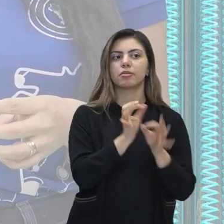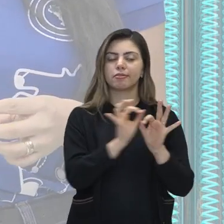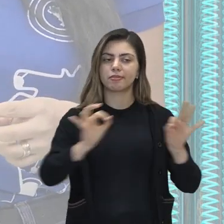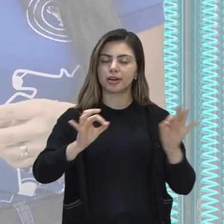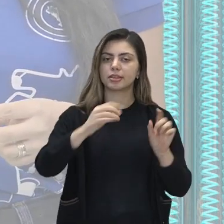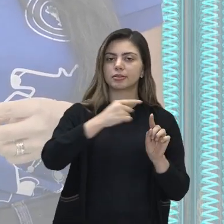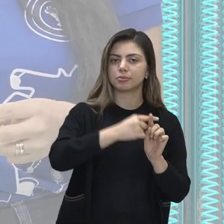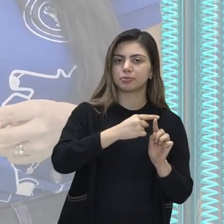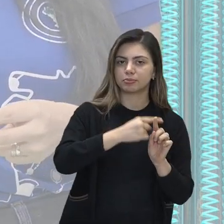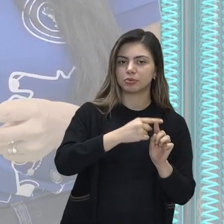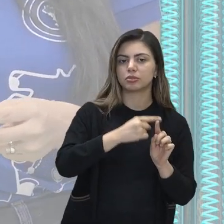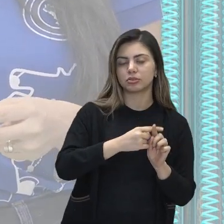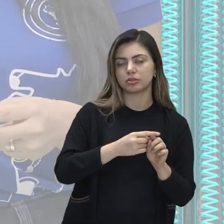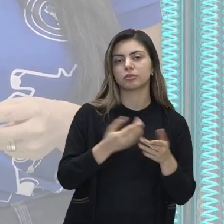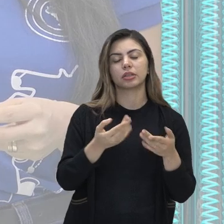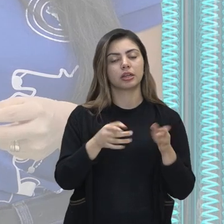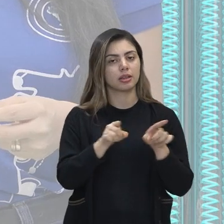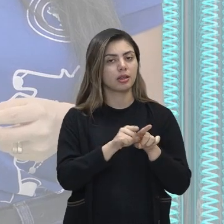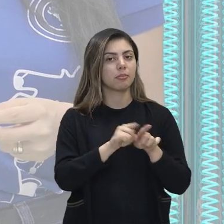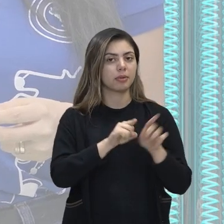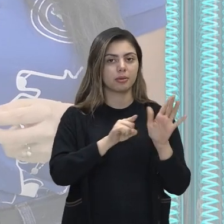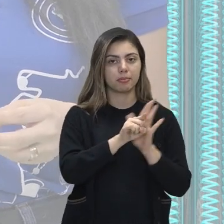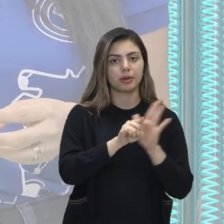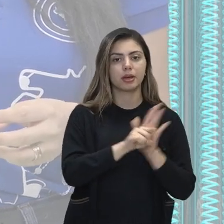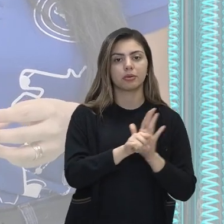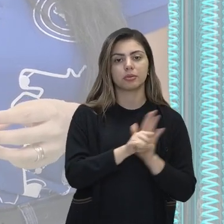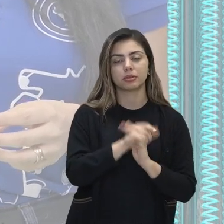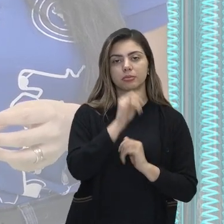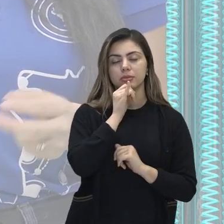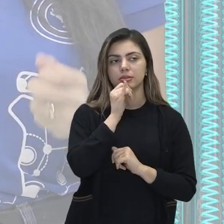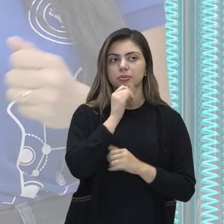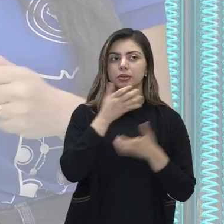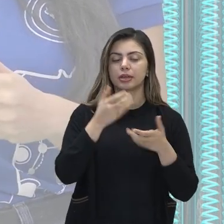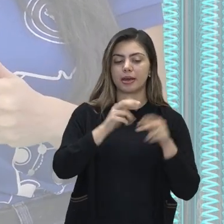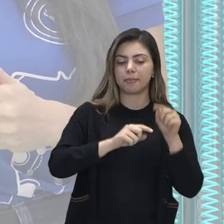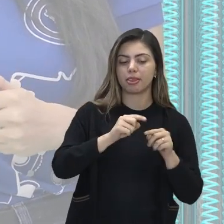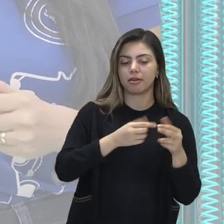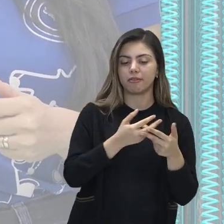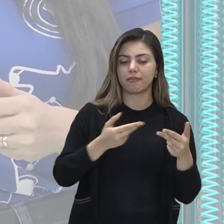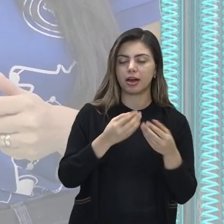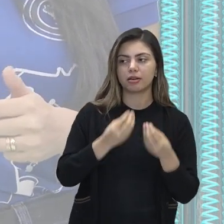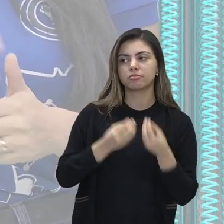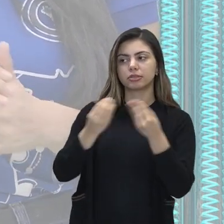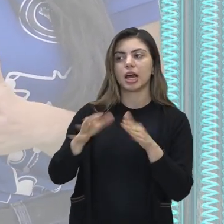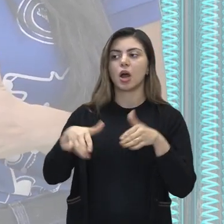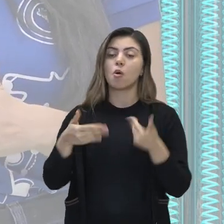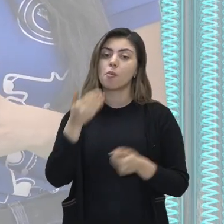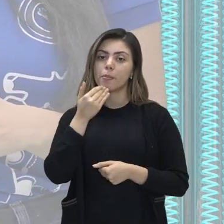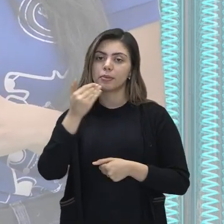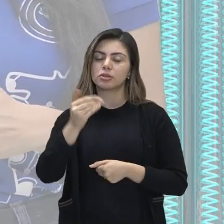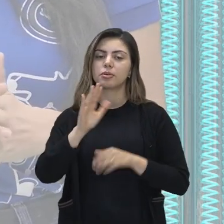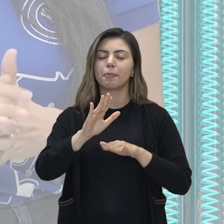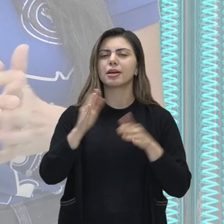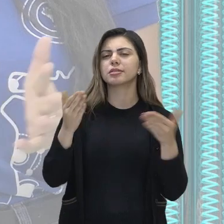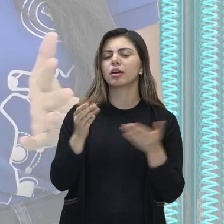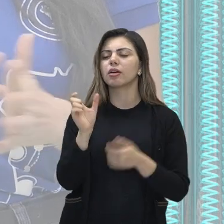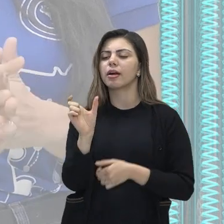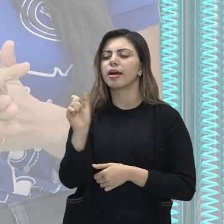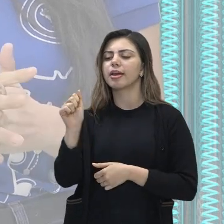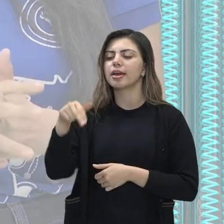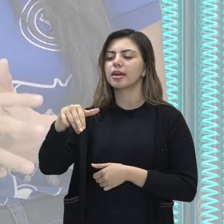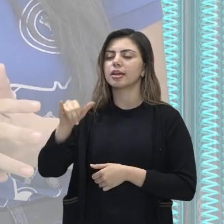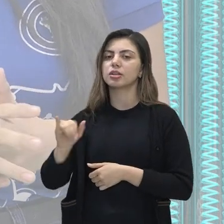afirmativas e perguntas, né? Quando eu quero oferecer algo para alguém, fazer um pedido. E o N nós usamos em